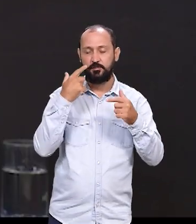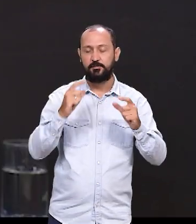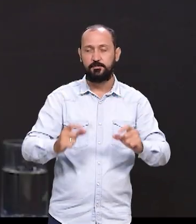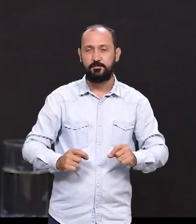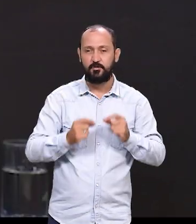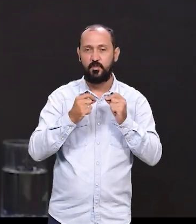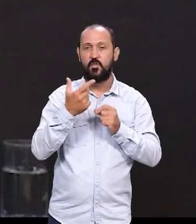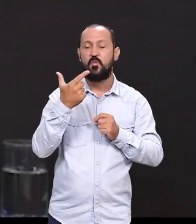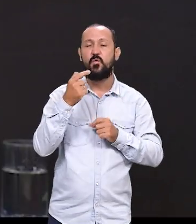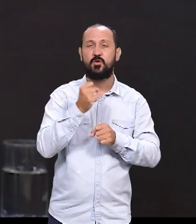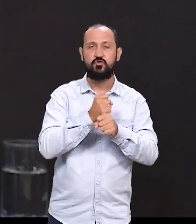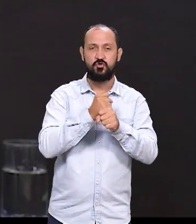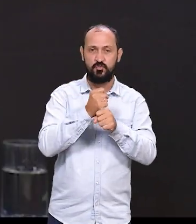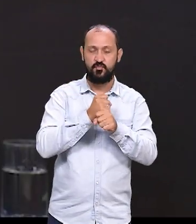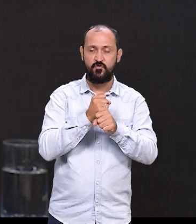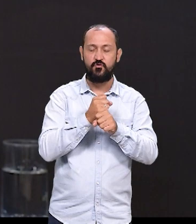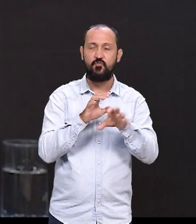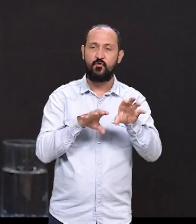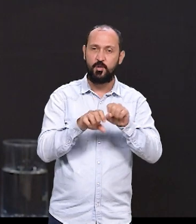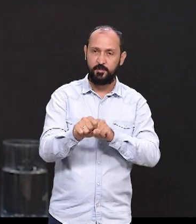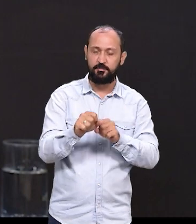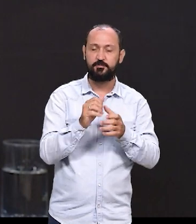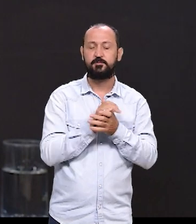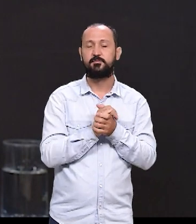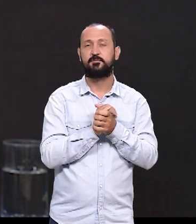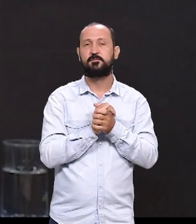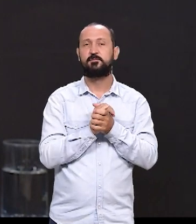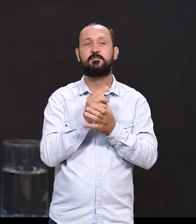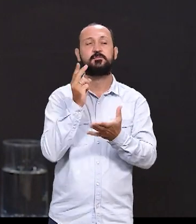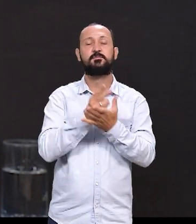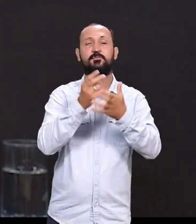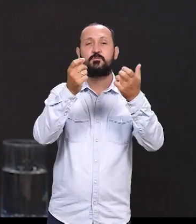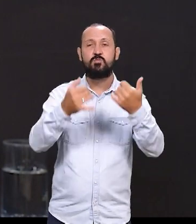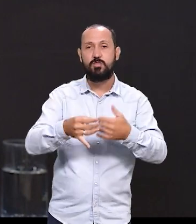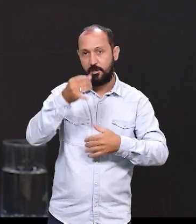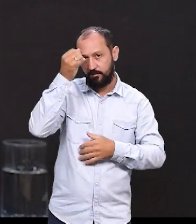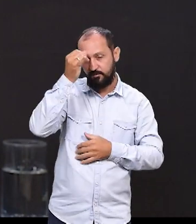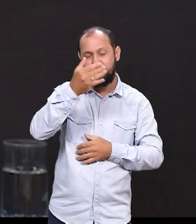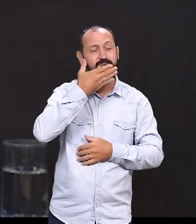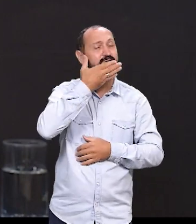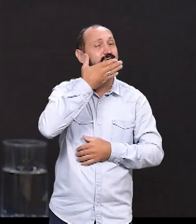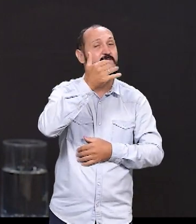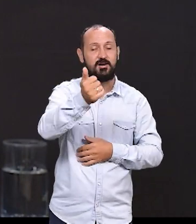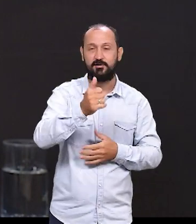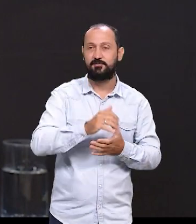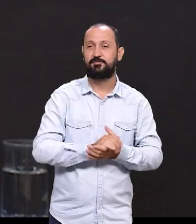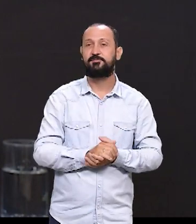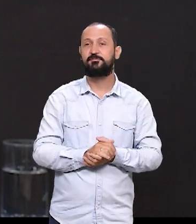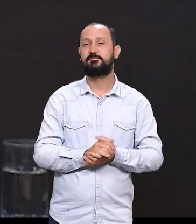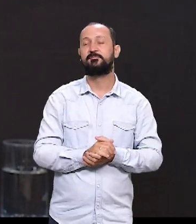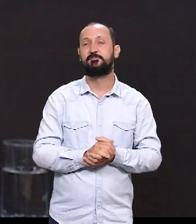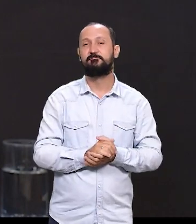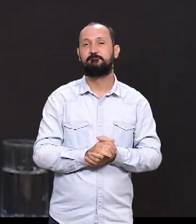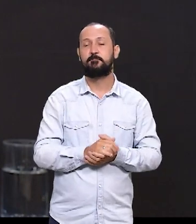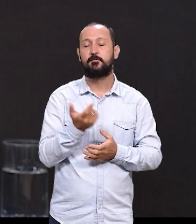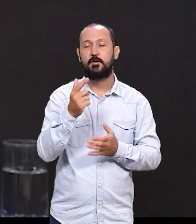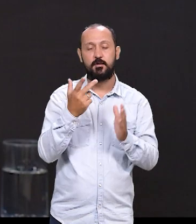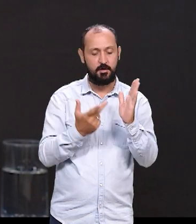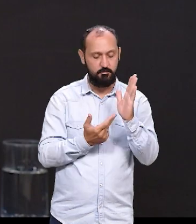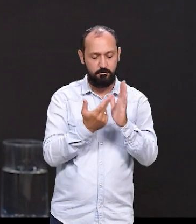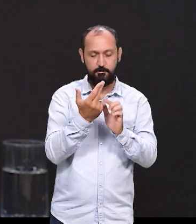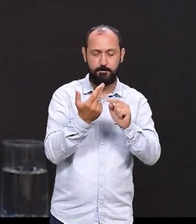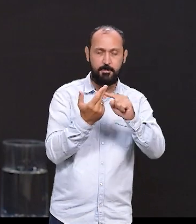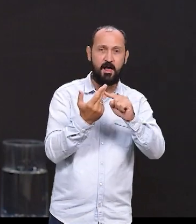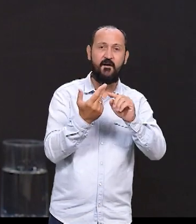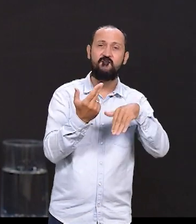eh só exercendo Oncologia né Há 20 Anos formado eu eh eu sempre digo que que a prevenção é o melhor caminho Por